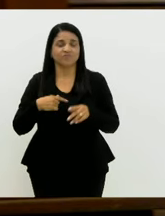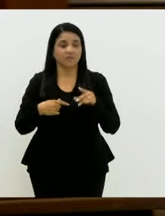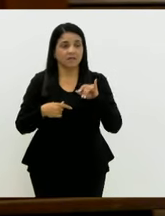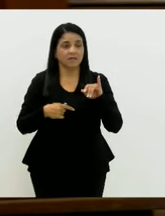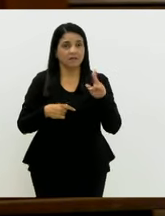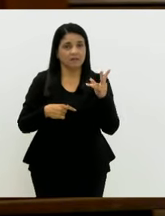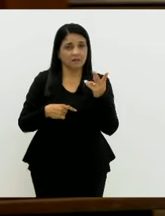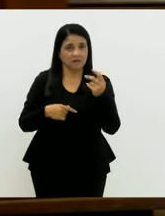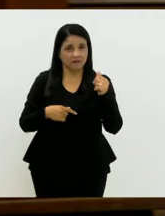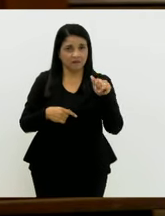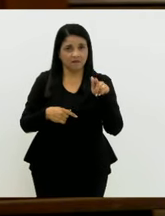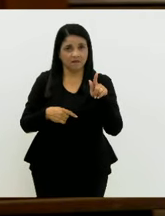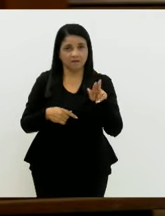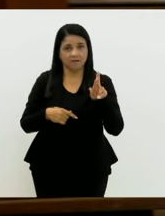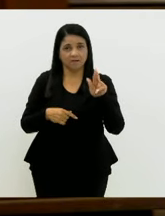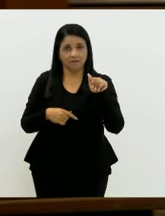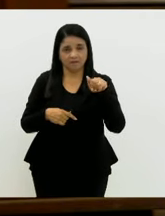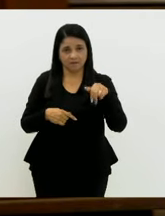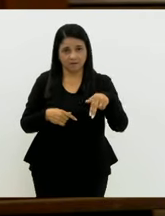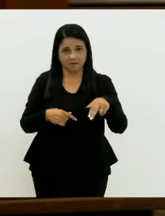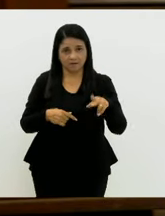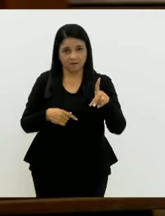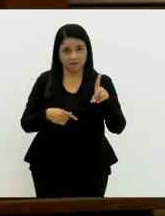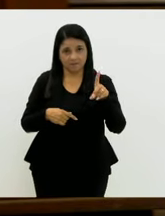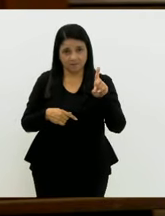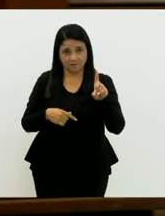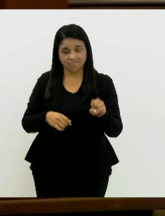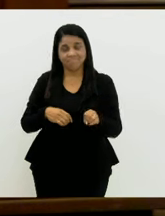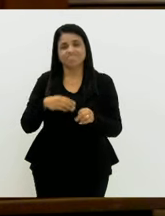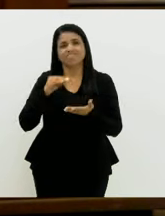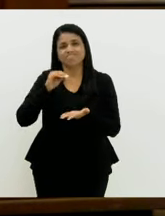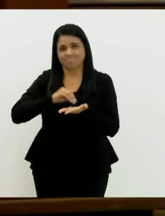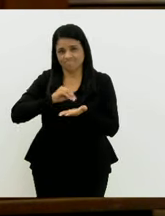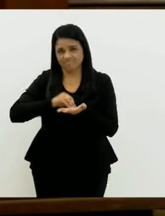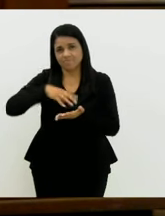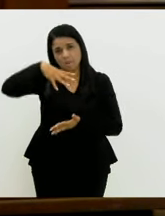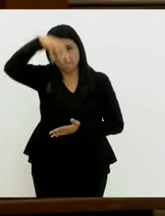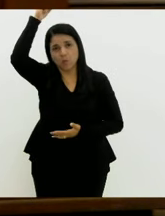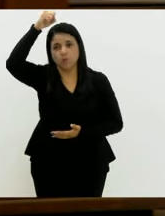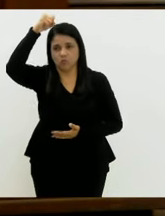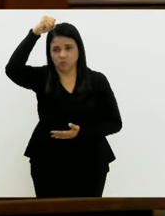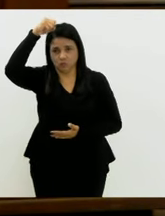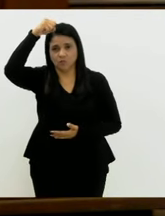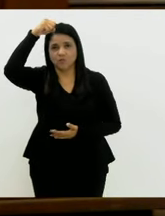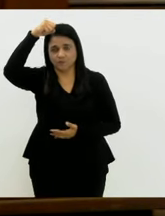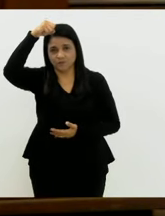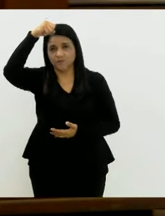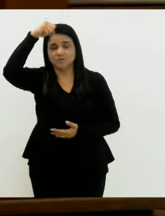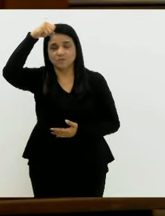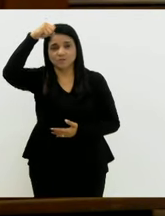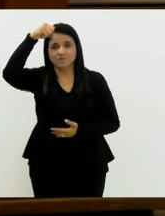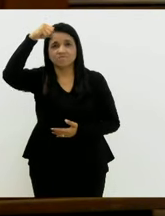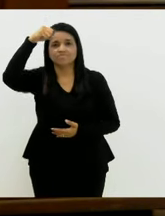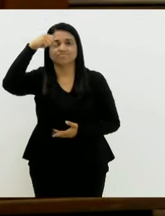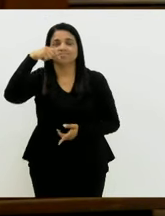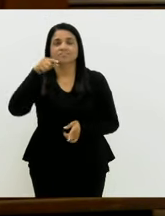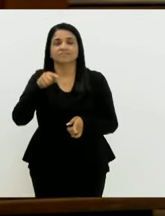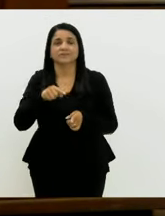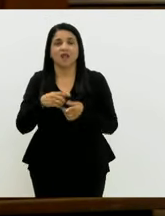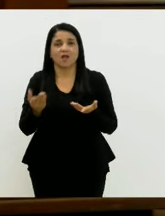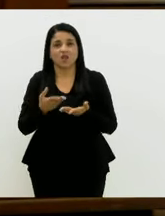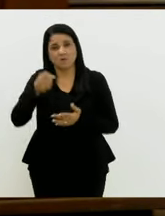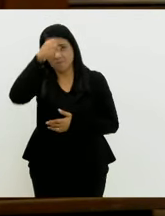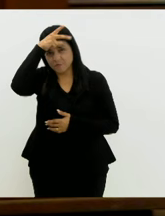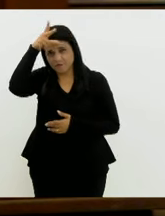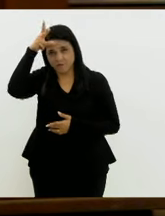muito com a falta de energia, assim como os bairros do continente. Recentemente, nosso prefeito Fernando Jordão